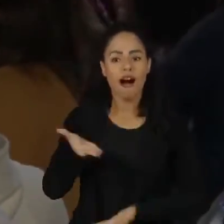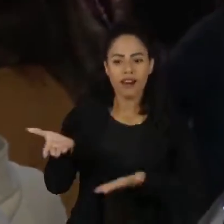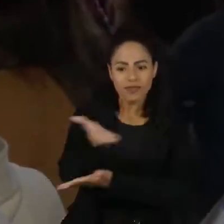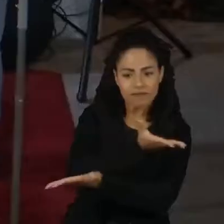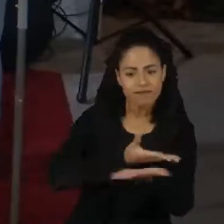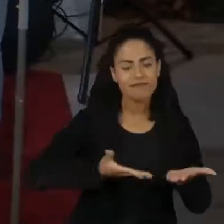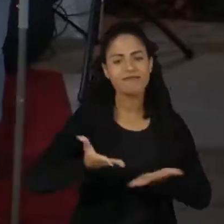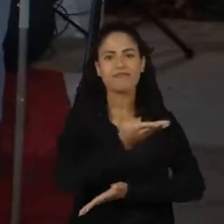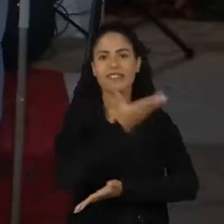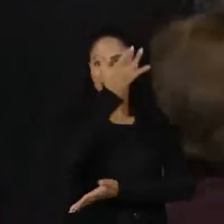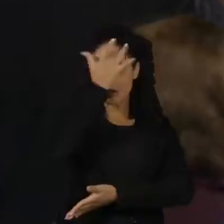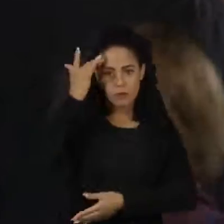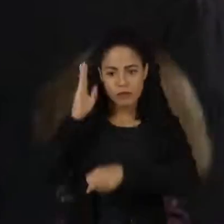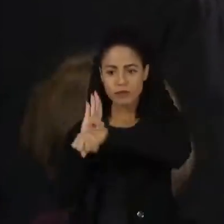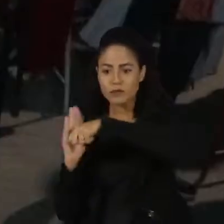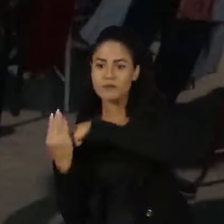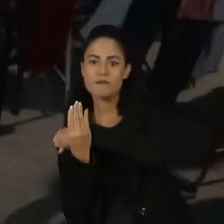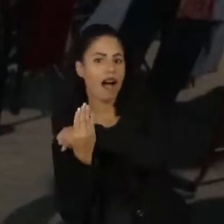estar aqui junto do bairro.